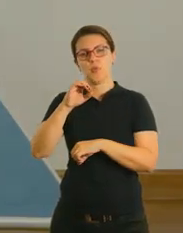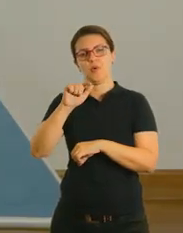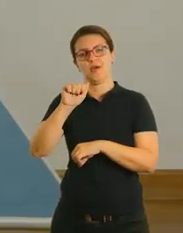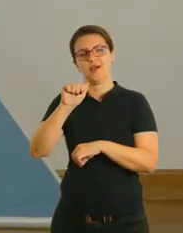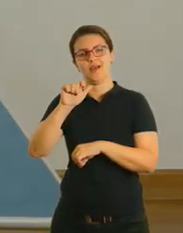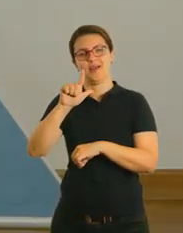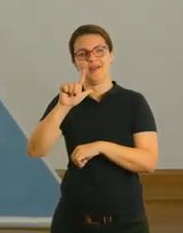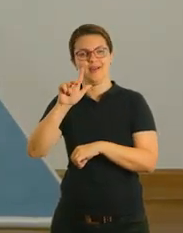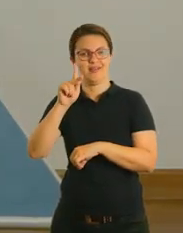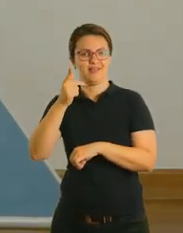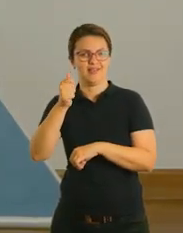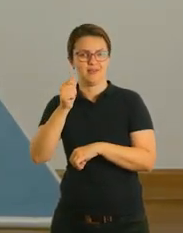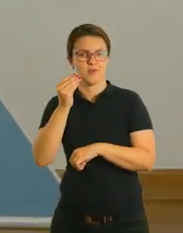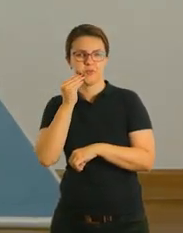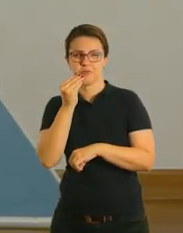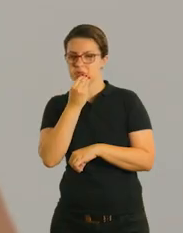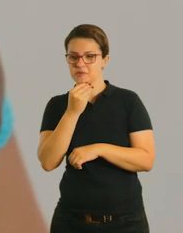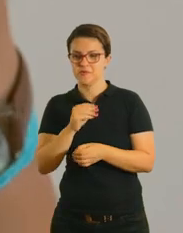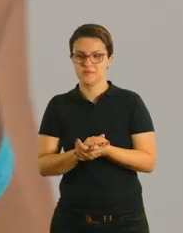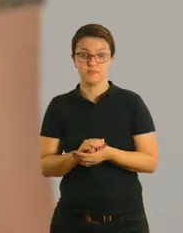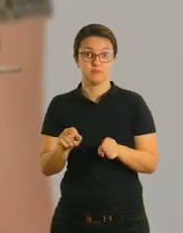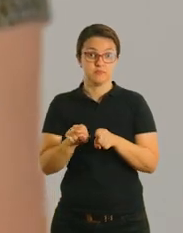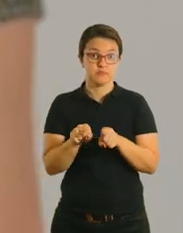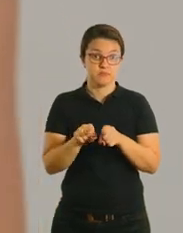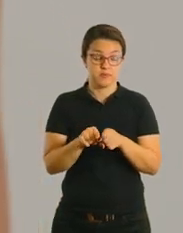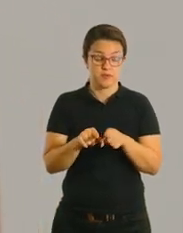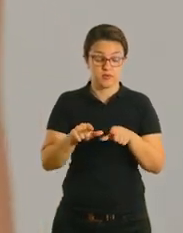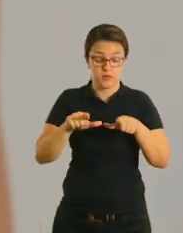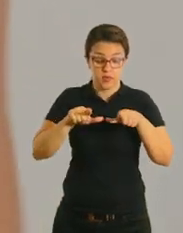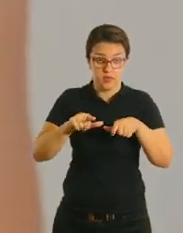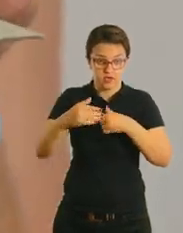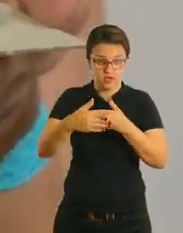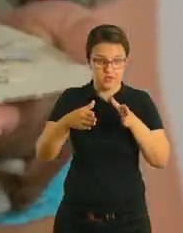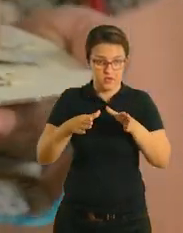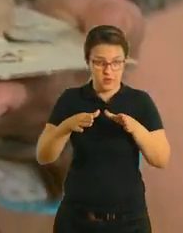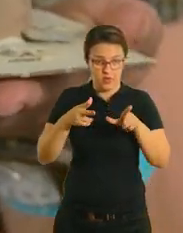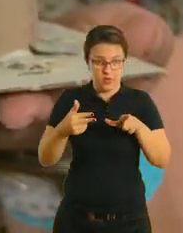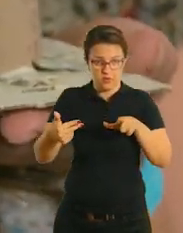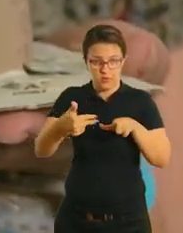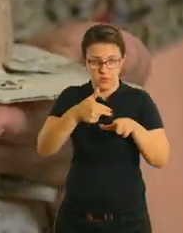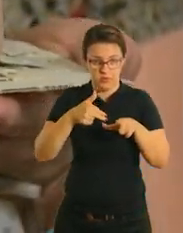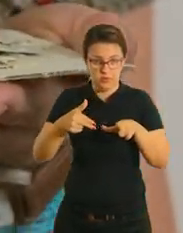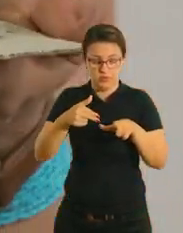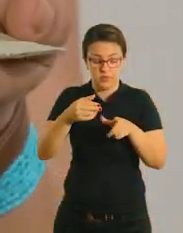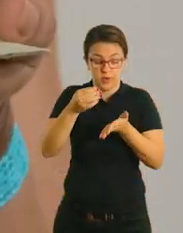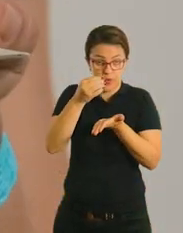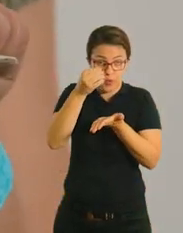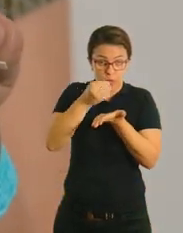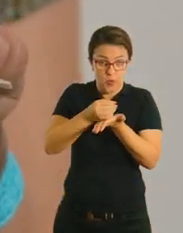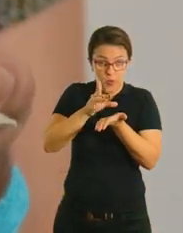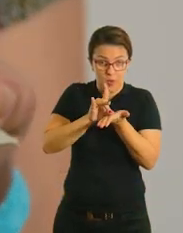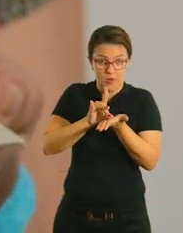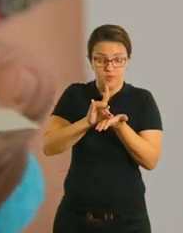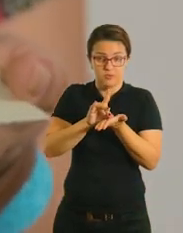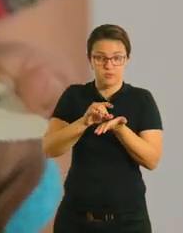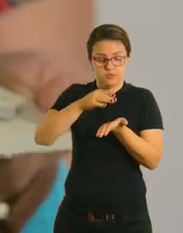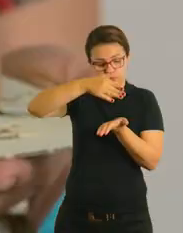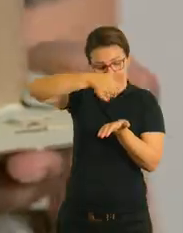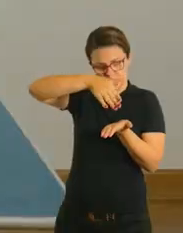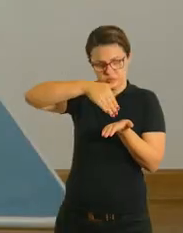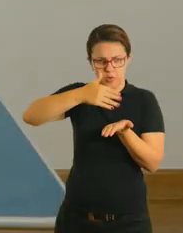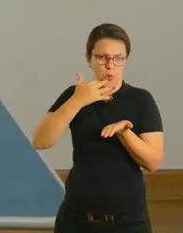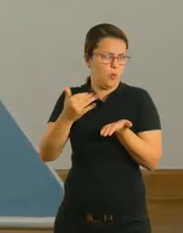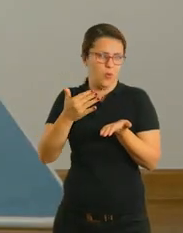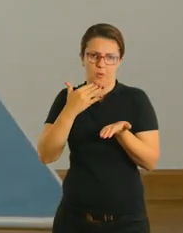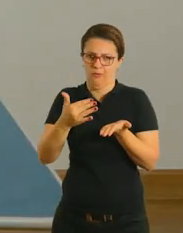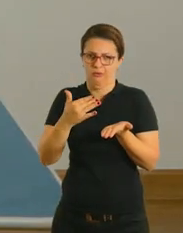material necessário será um pedaço de papelão para a gente poder colar o rolinho. Pode pintar, utilizem a cor que vocês